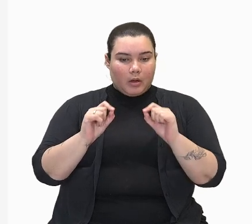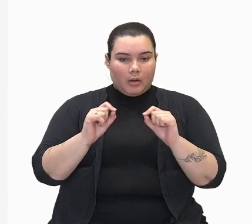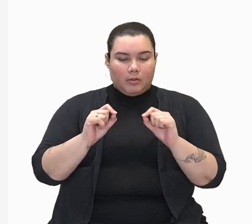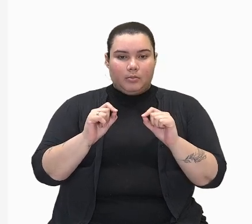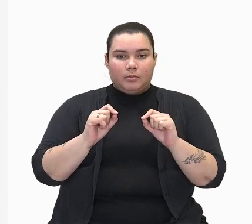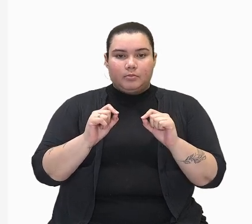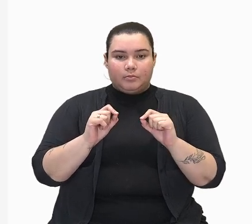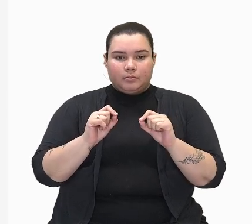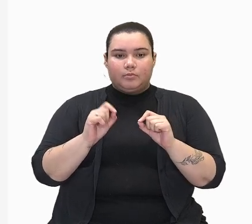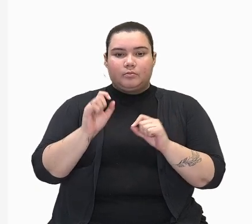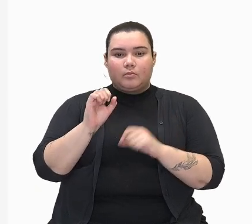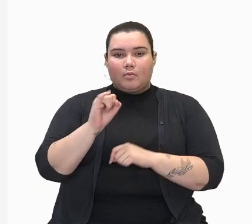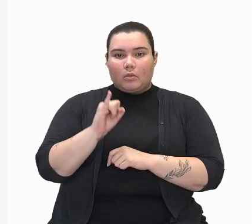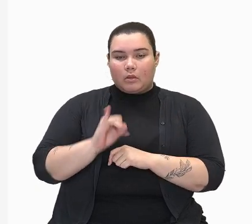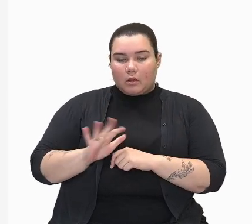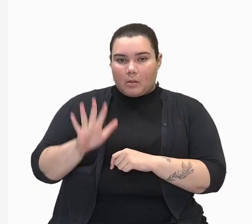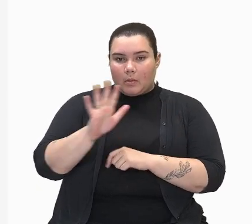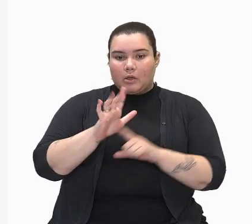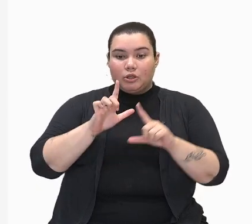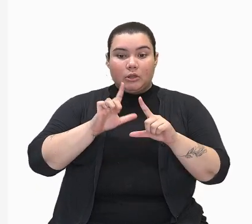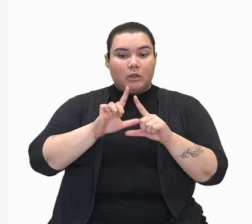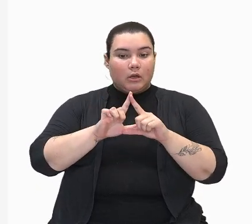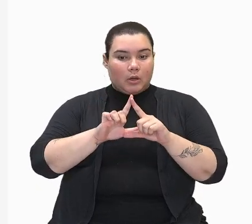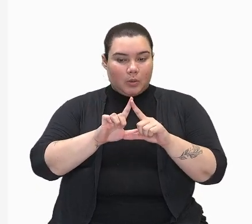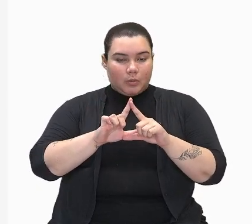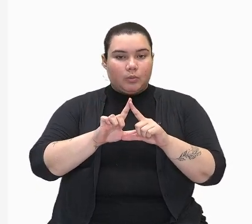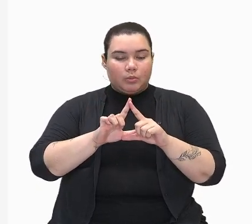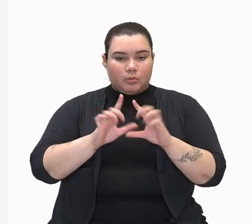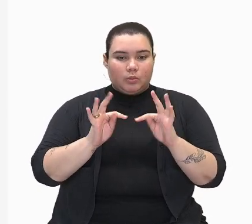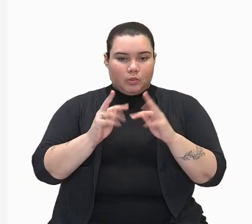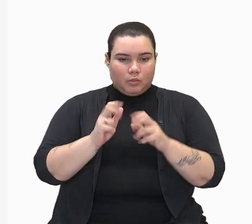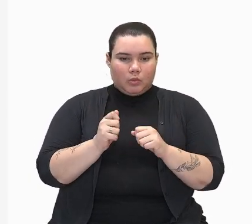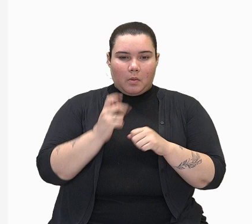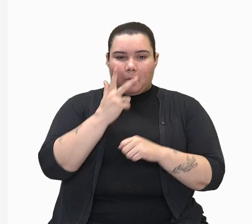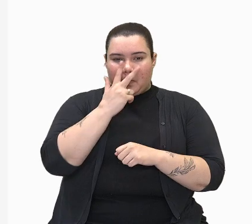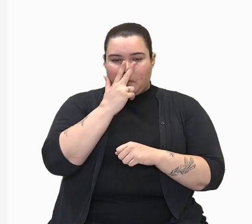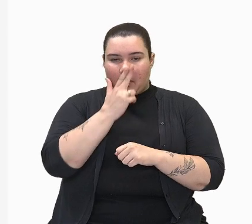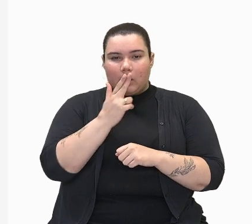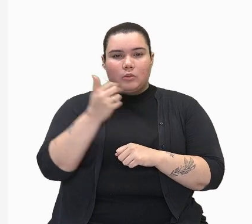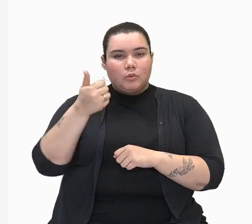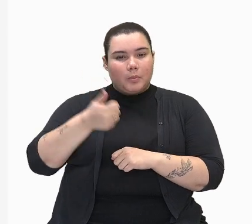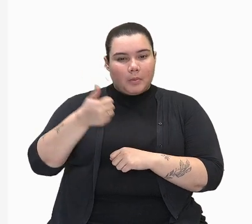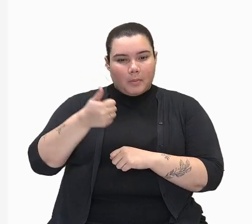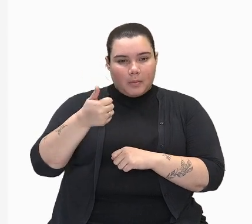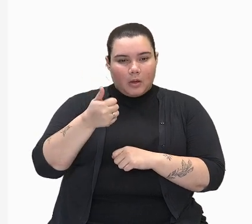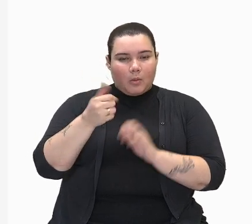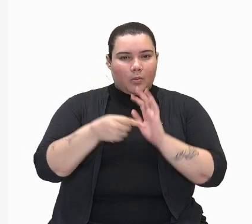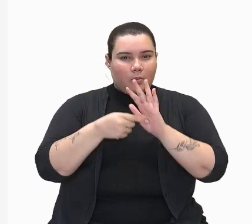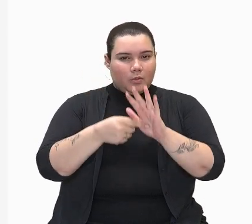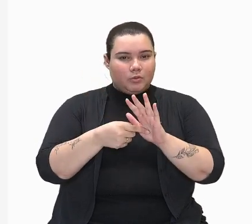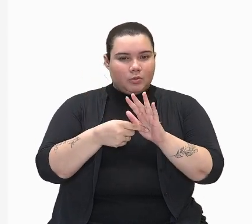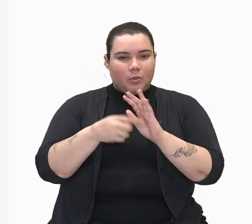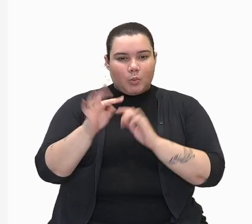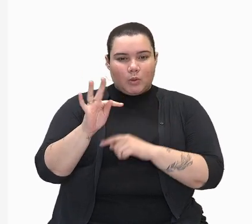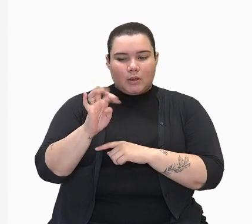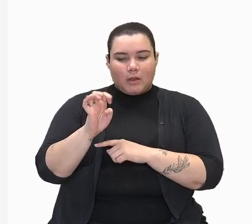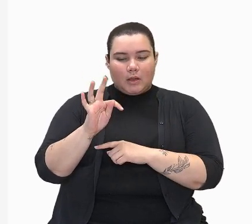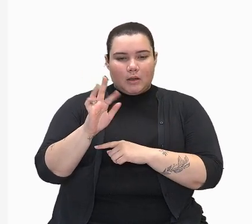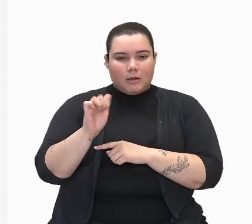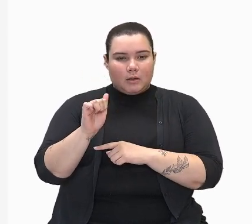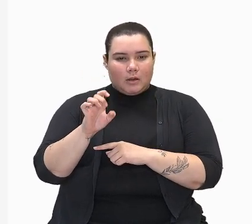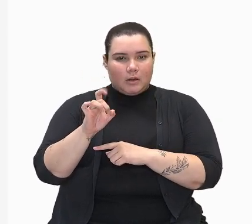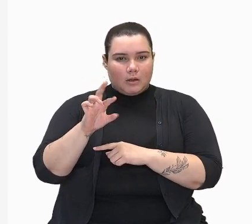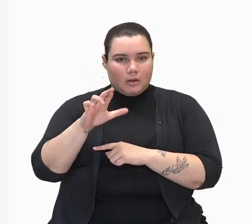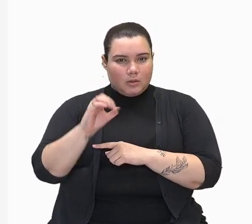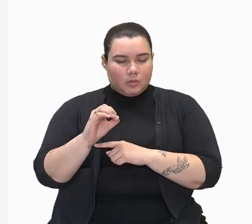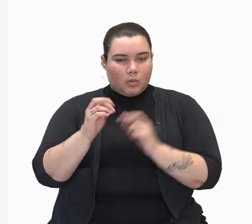como... As suas faces todas são triangulares, né? Tem o triângulo aí como a sua forma nas